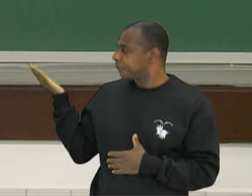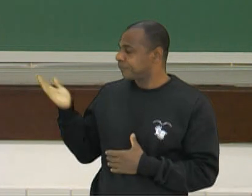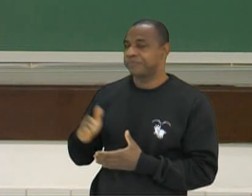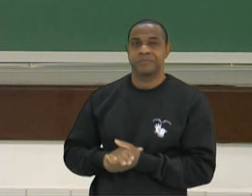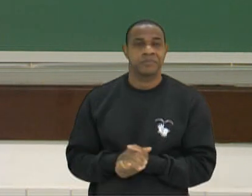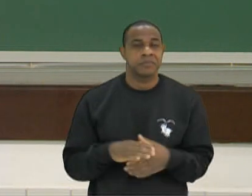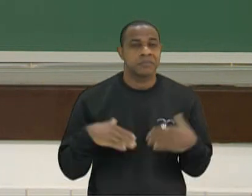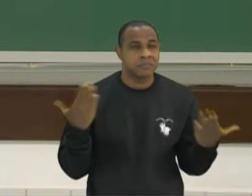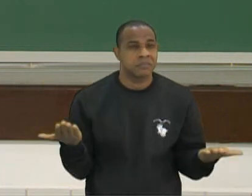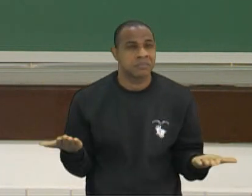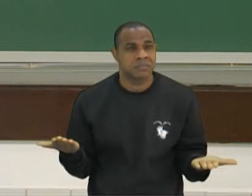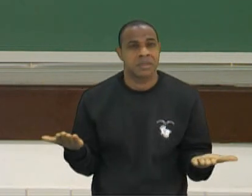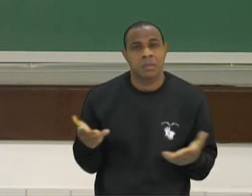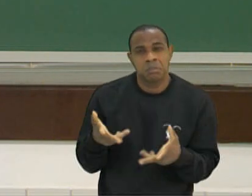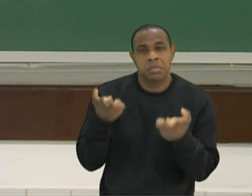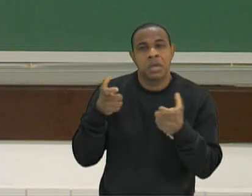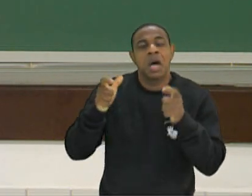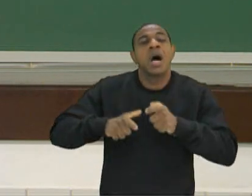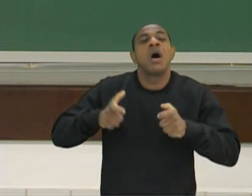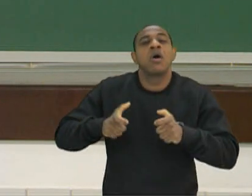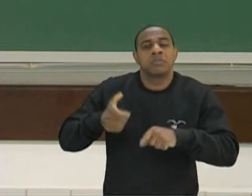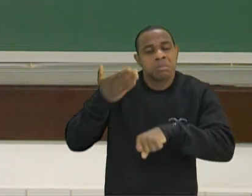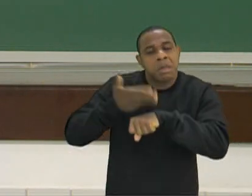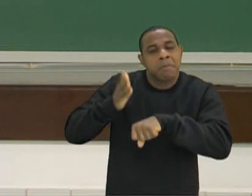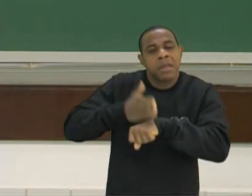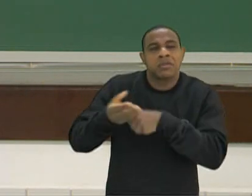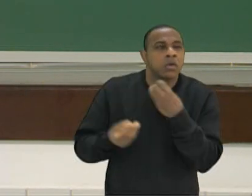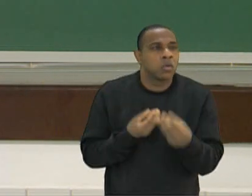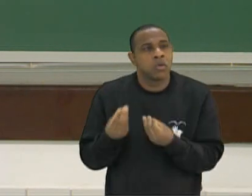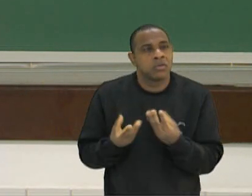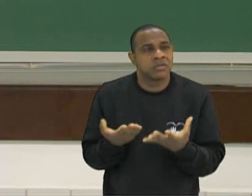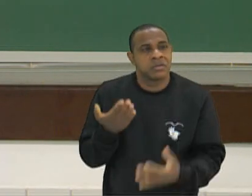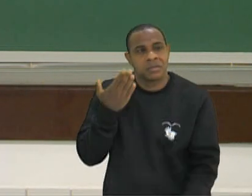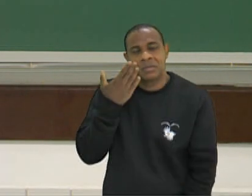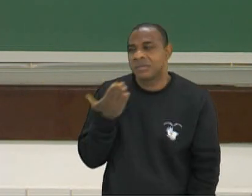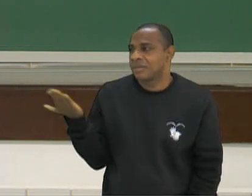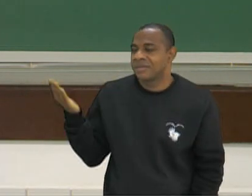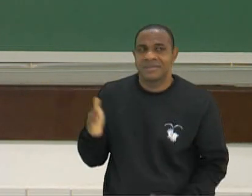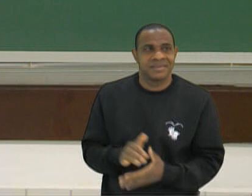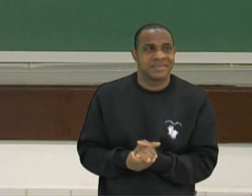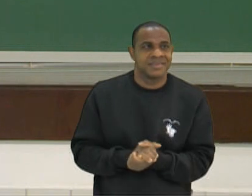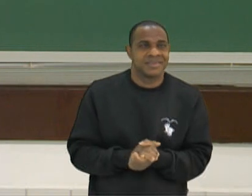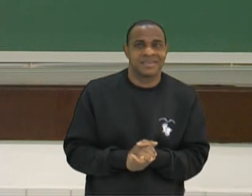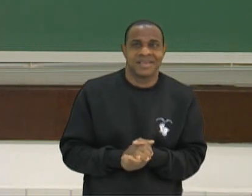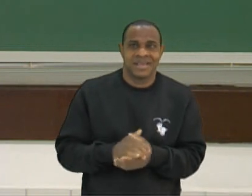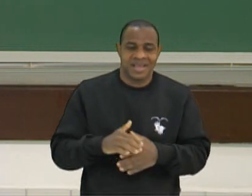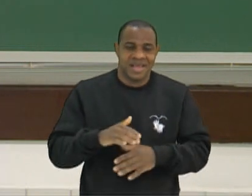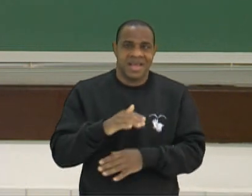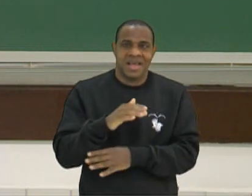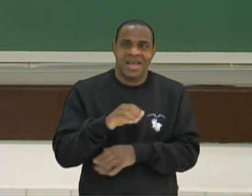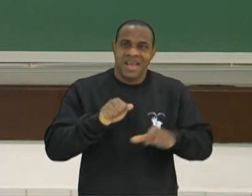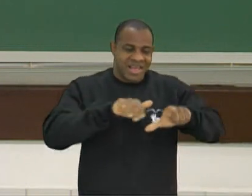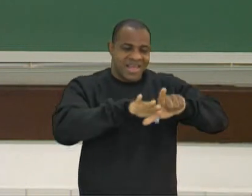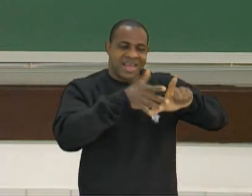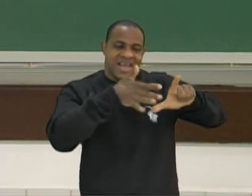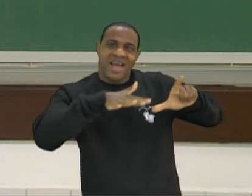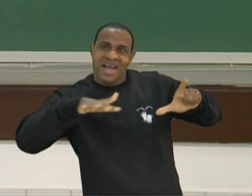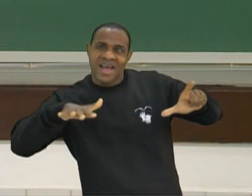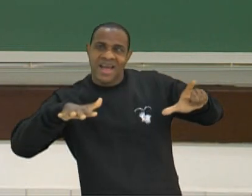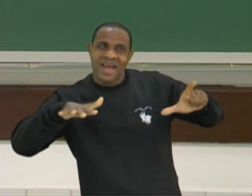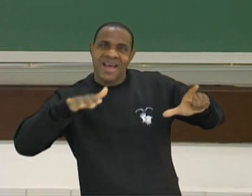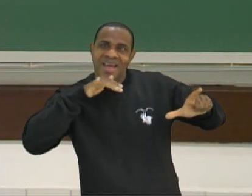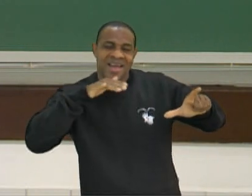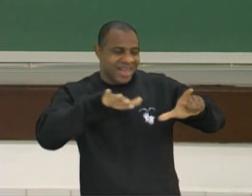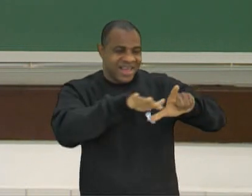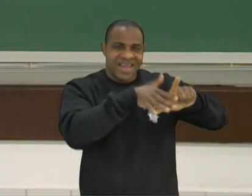física, aonde podemos perceber isso na prática, no litoral, aonde você vê que a onda acaba avançando e se quebra na areia.